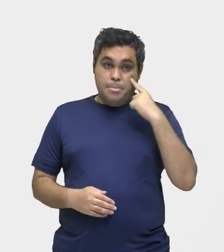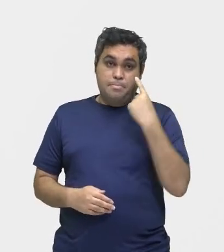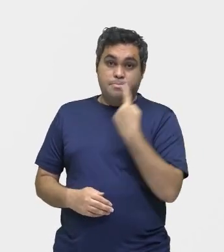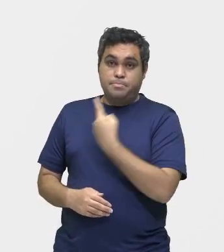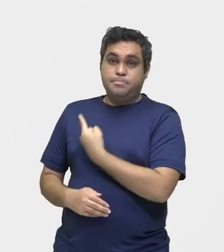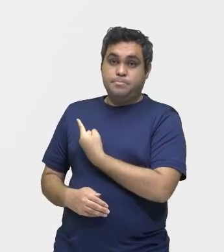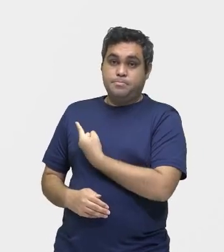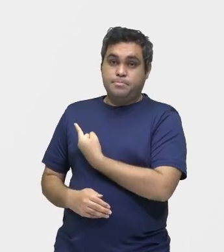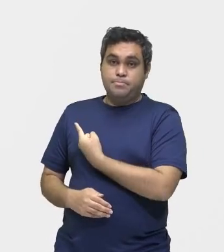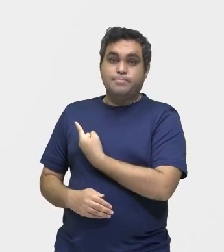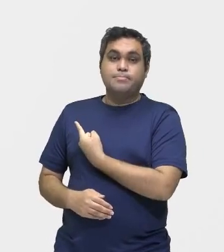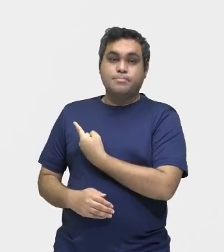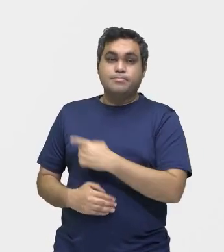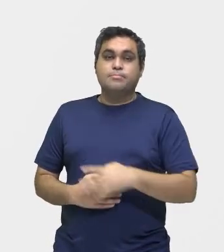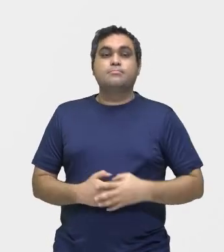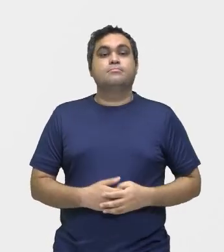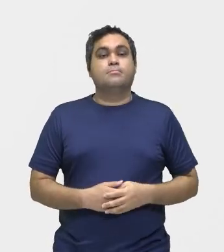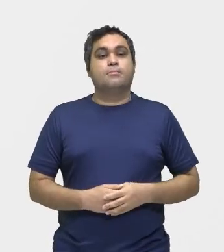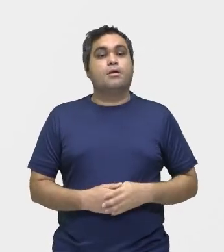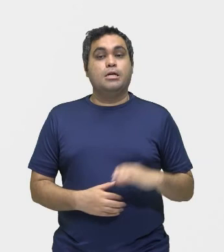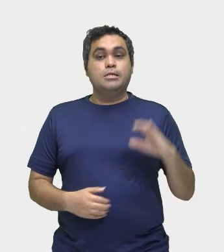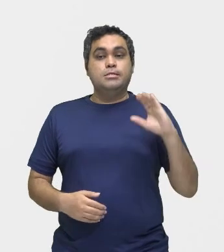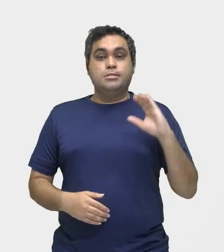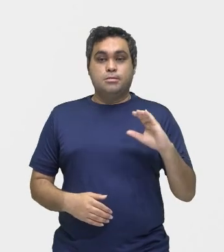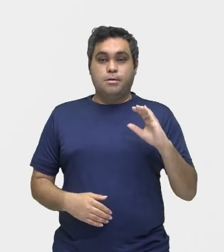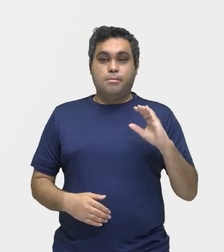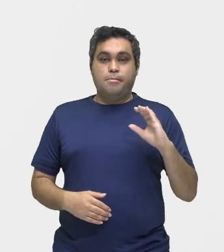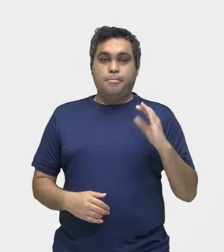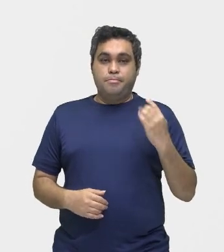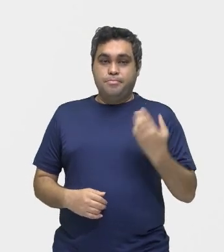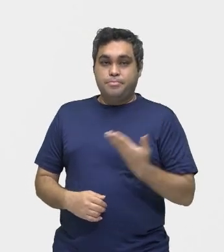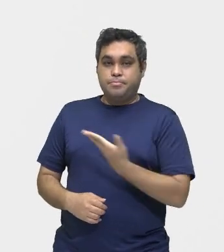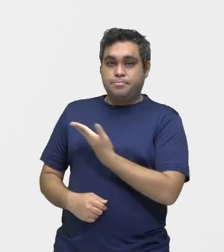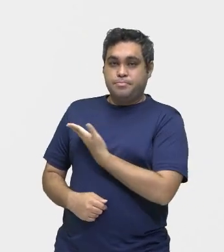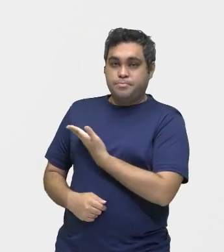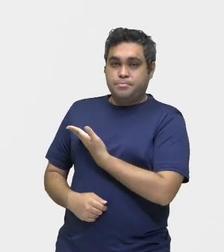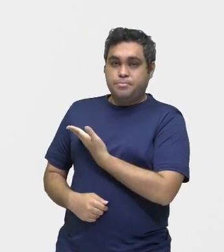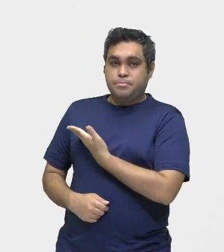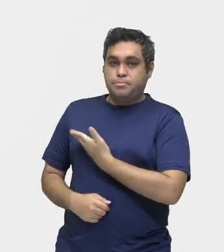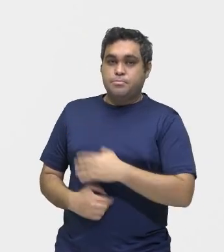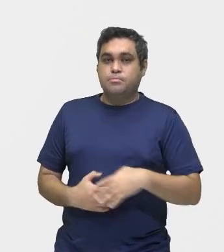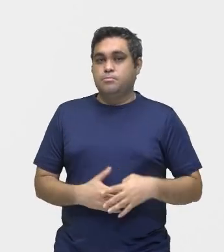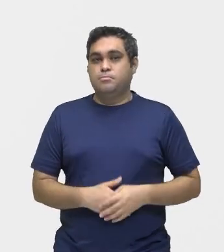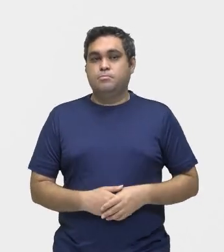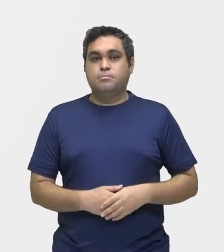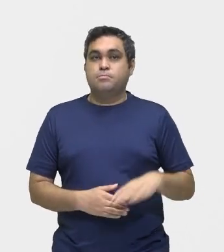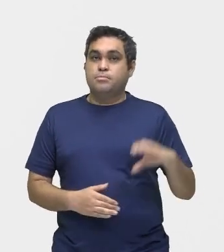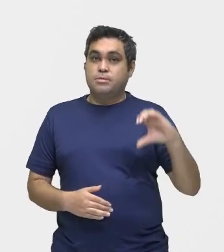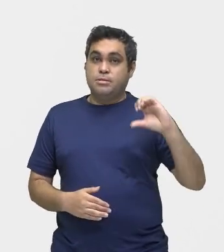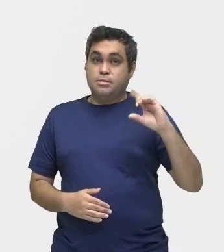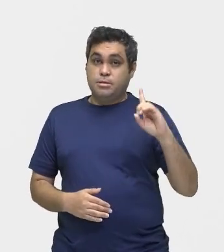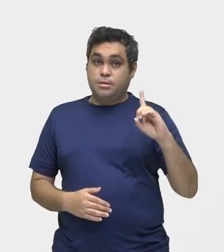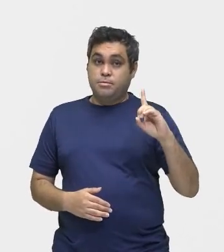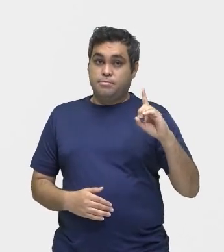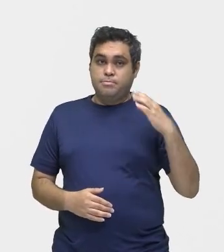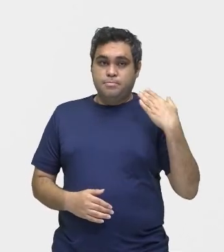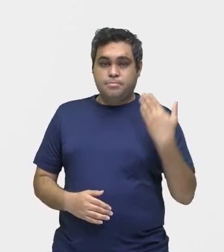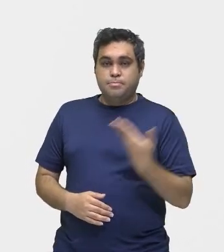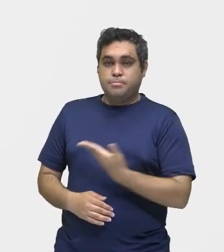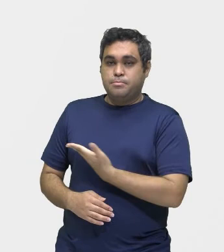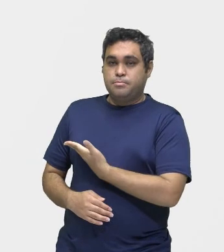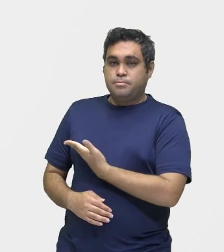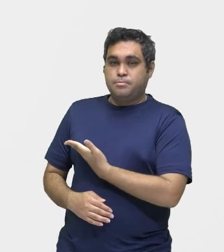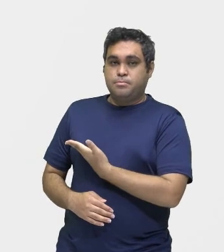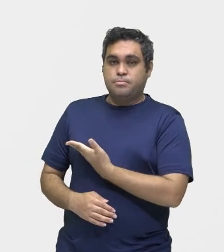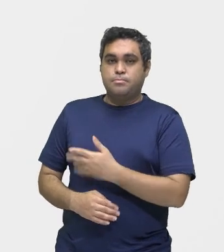20, 15 e 5 centímetros. Letra C, 3, 5 e 4 centímetros. Letra D, 9, 1